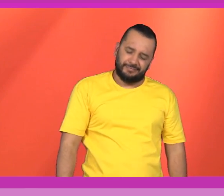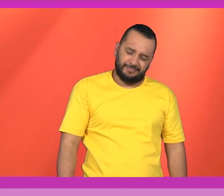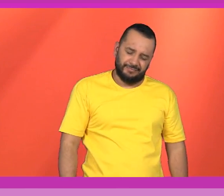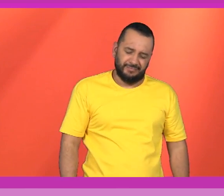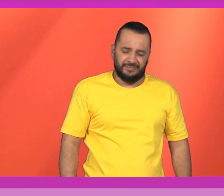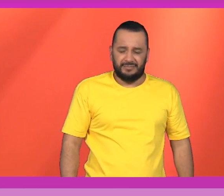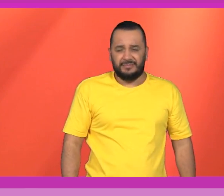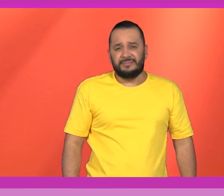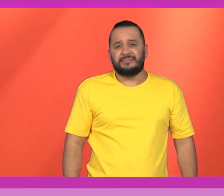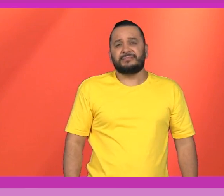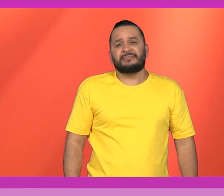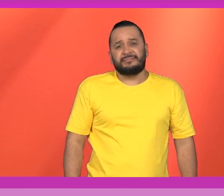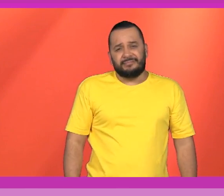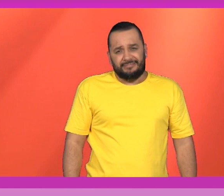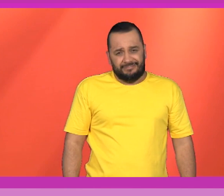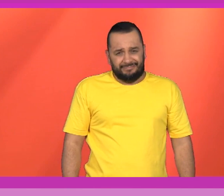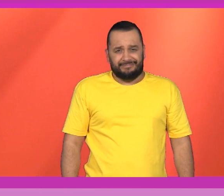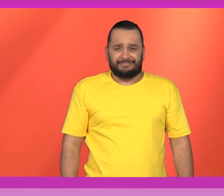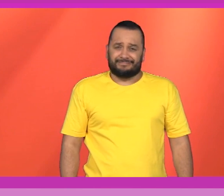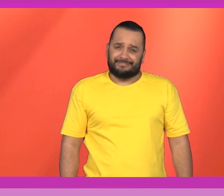despedaçada.